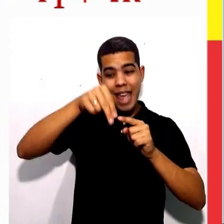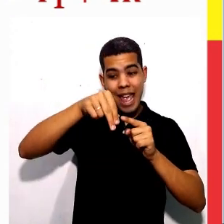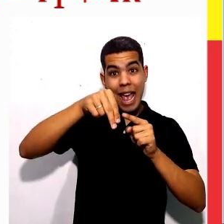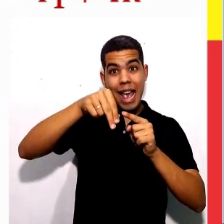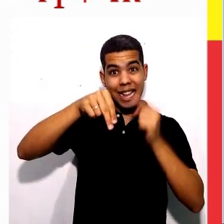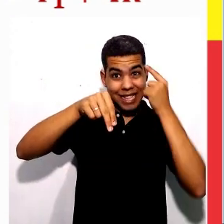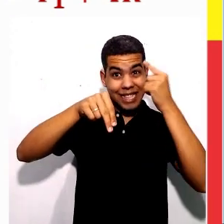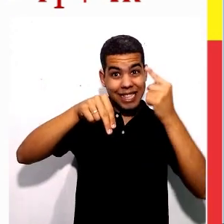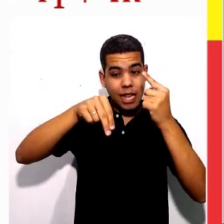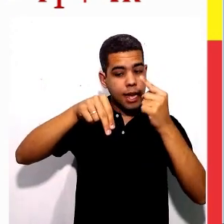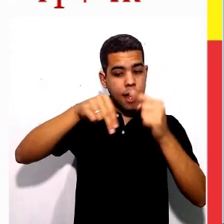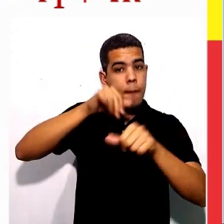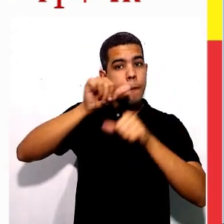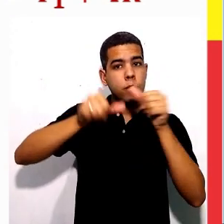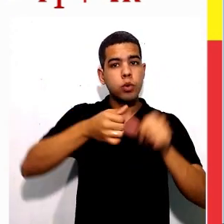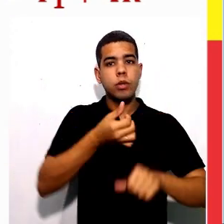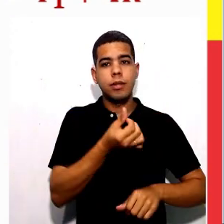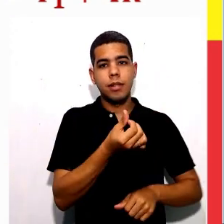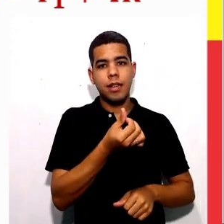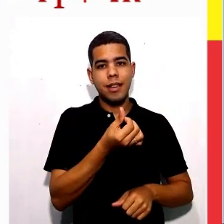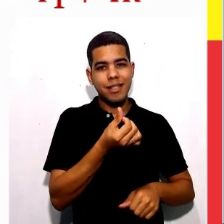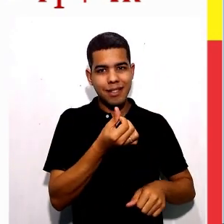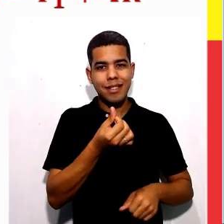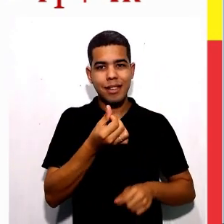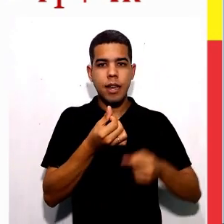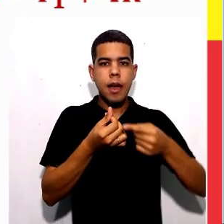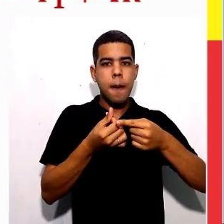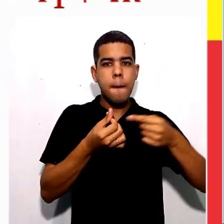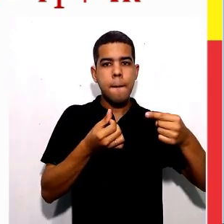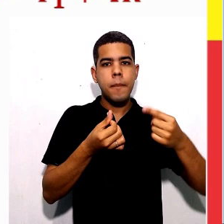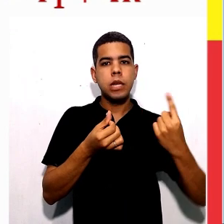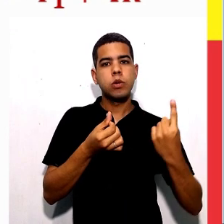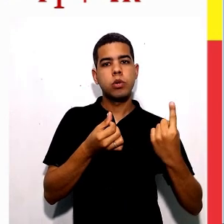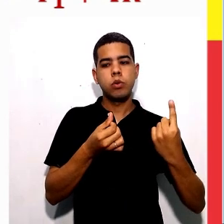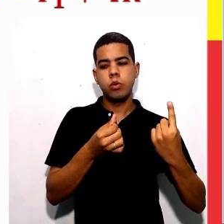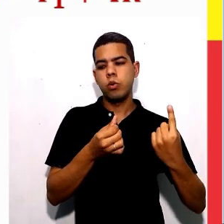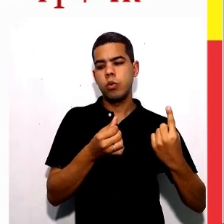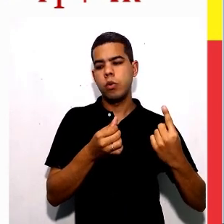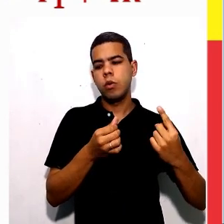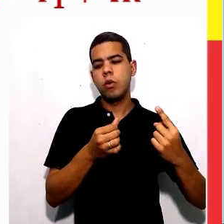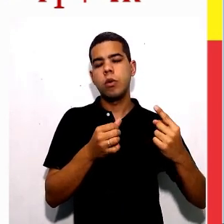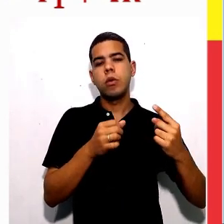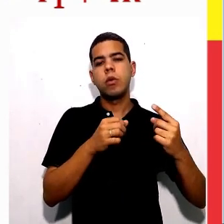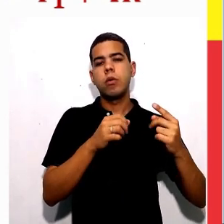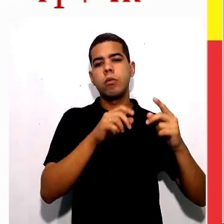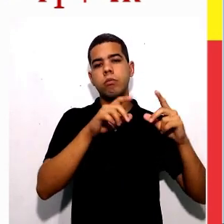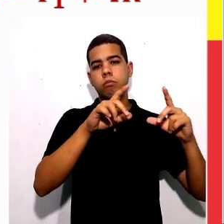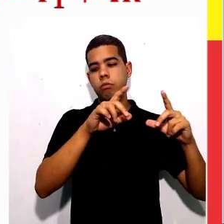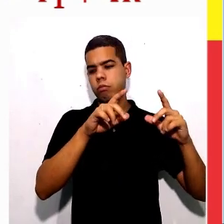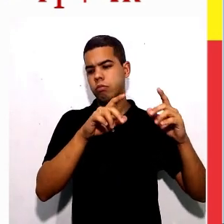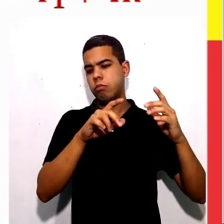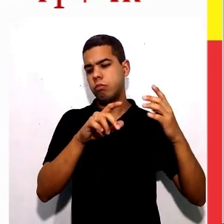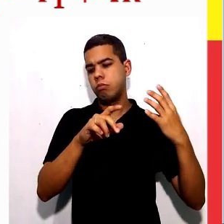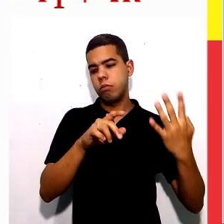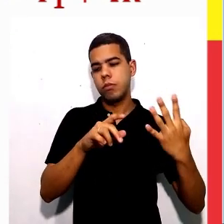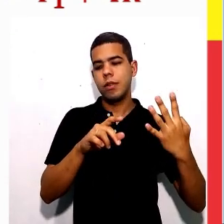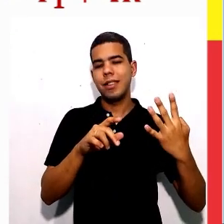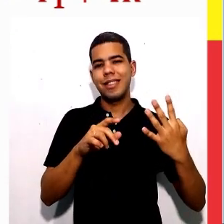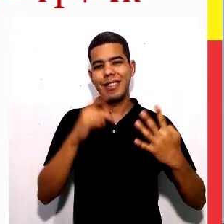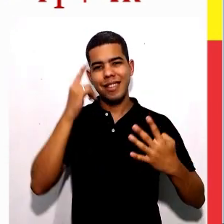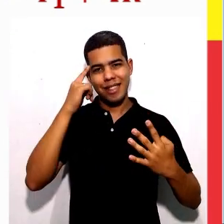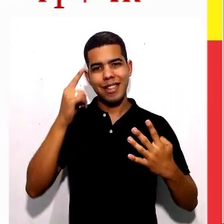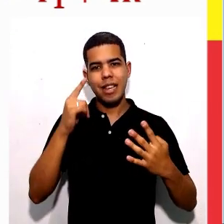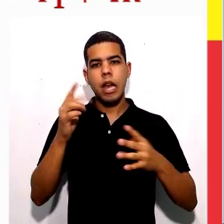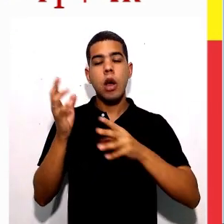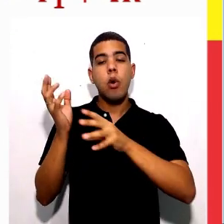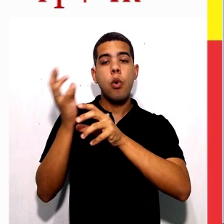vai ser 6 menos 1. O n que é 6, então vai ser 6 menos 1, 5. 5 vezes 4, 20. 20 mais